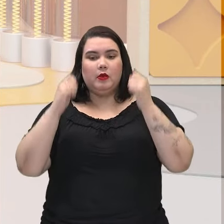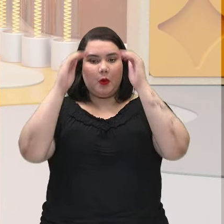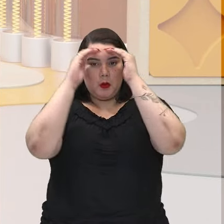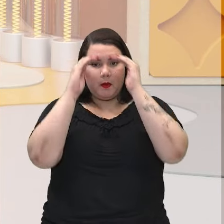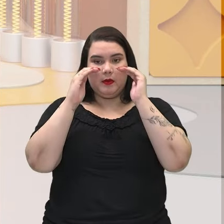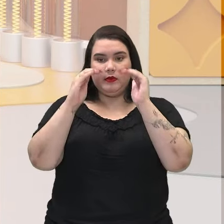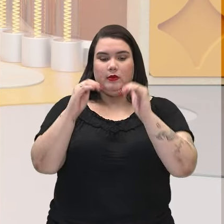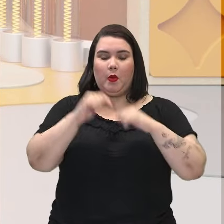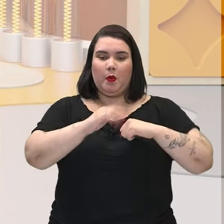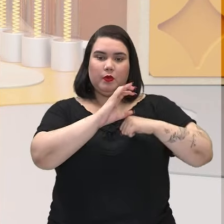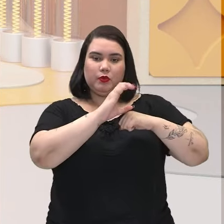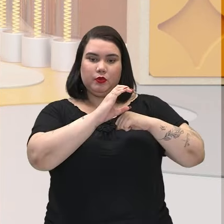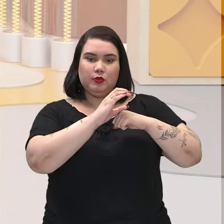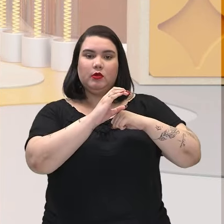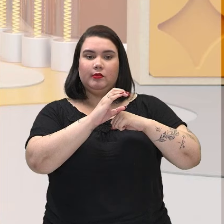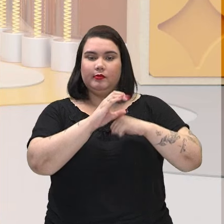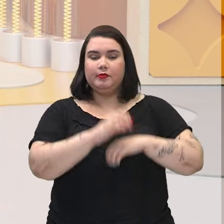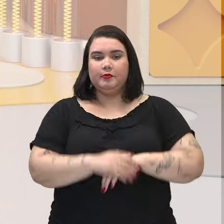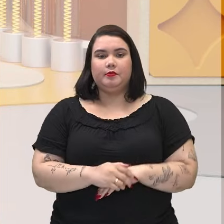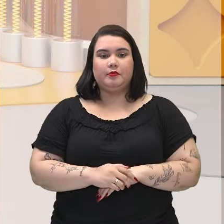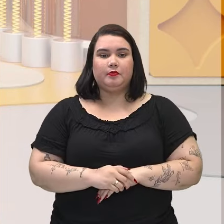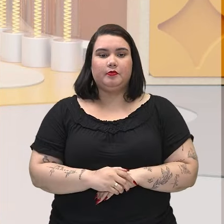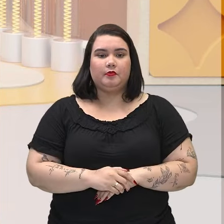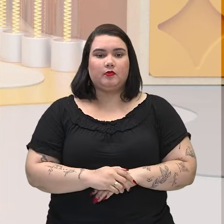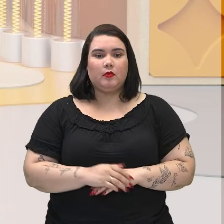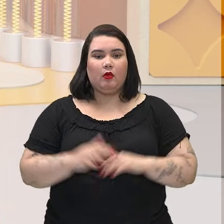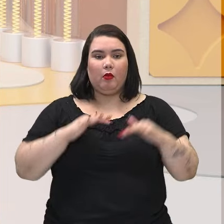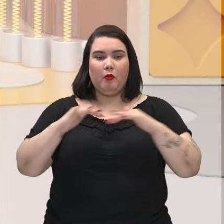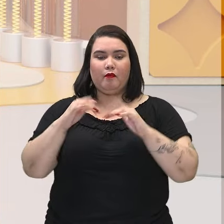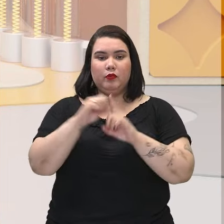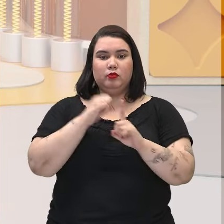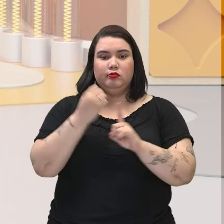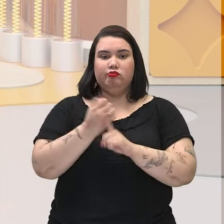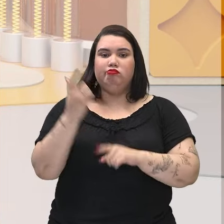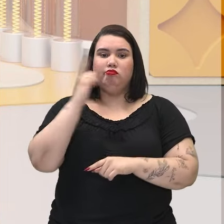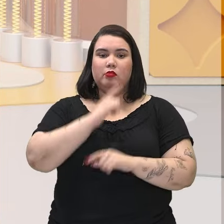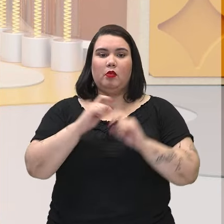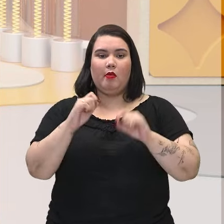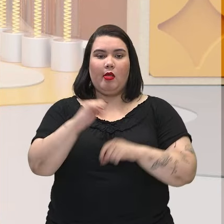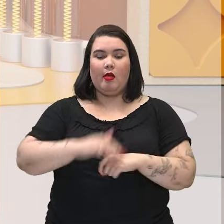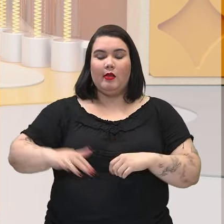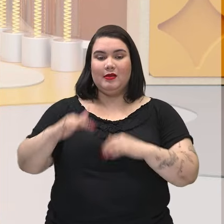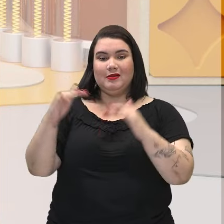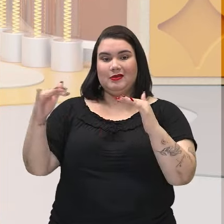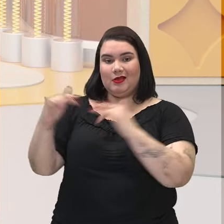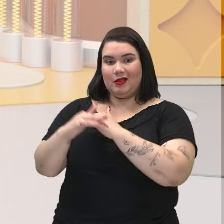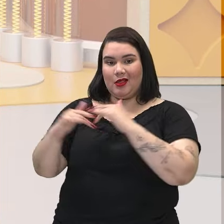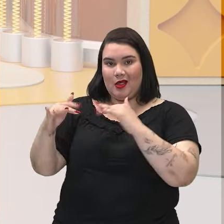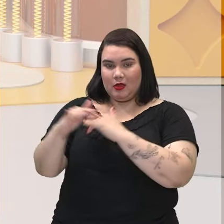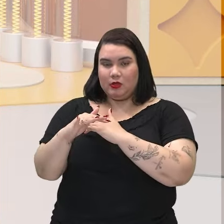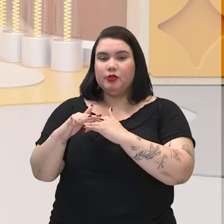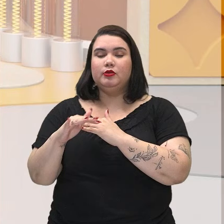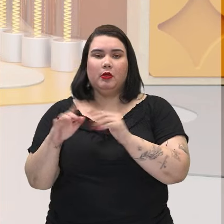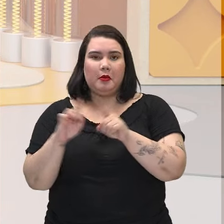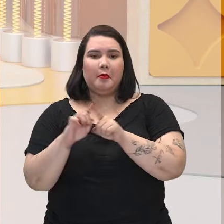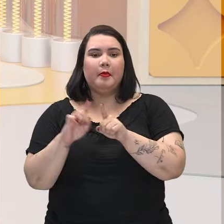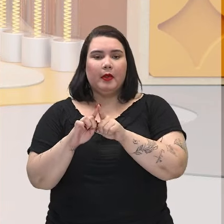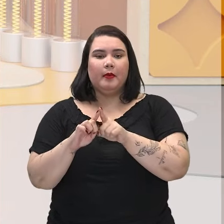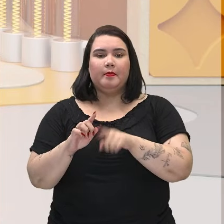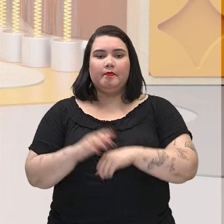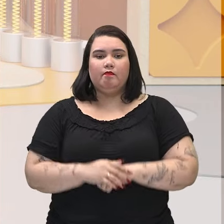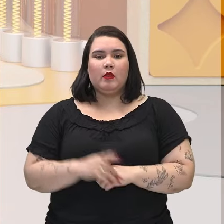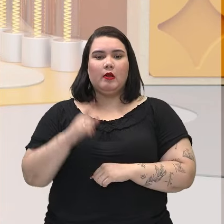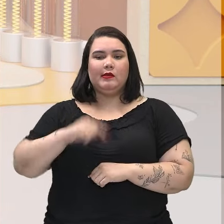essa Constituição, tá bom? Então o movimento ganhou força principalmente entre os setores urbanos e médias camadas sociais, que